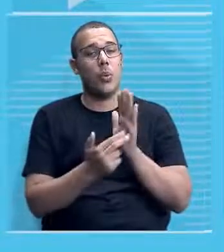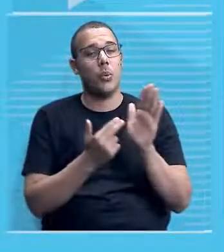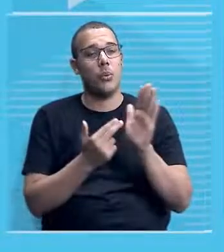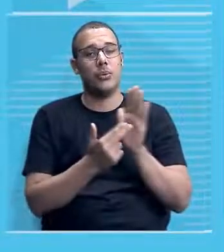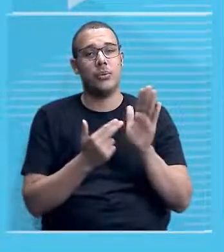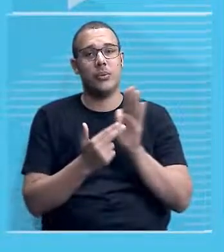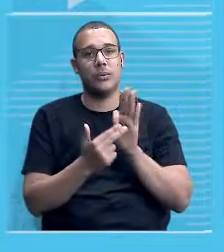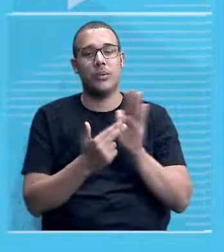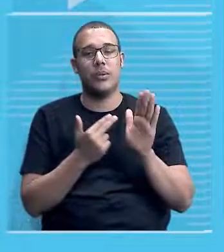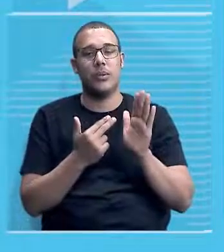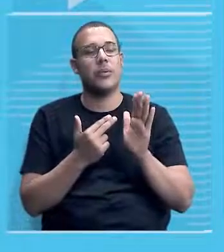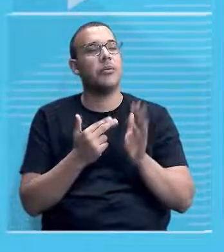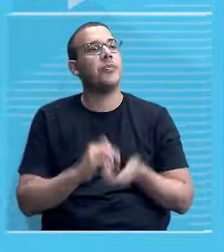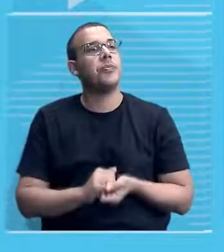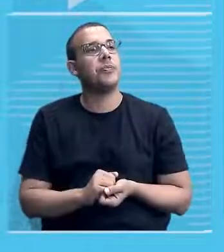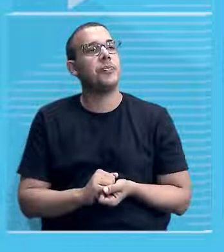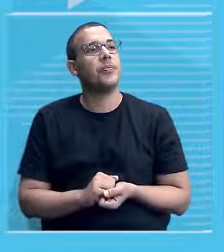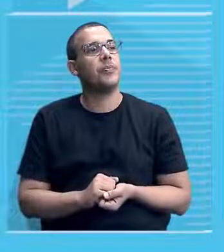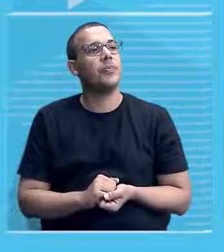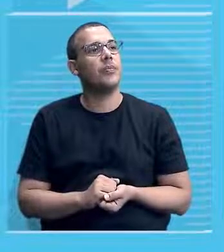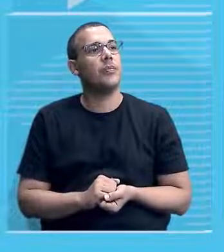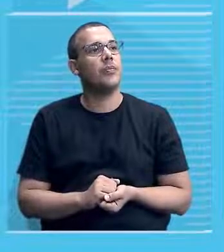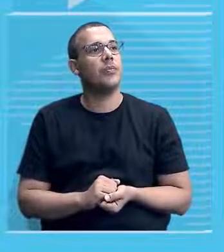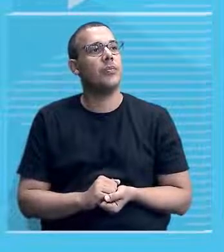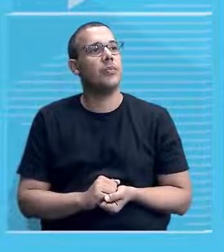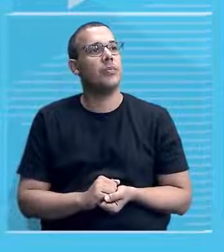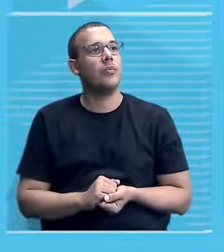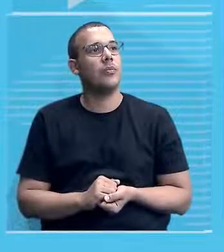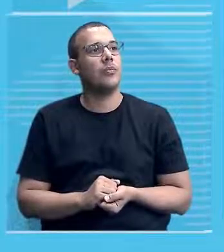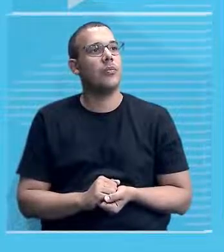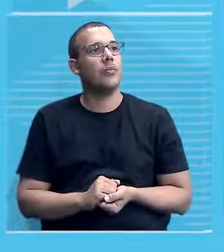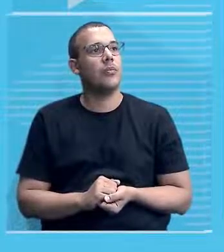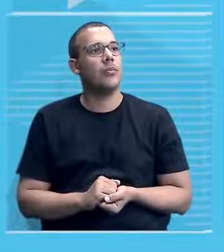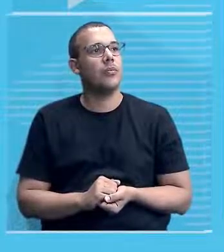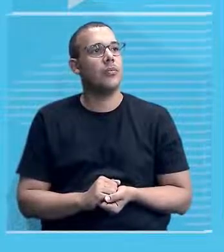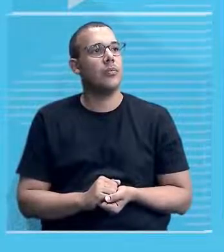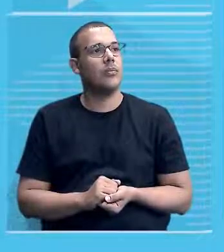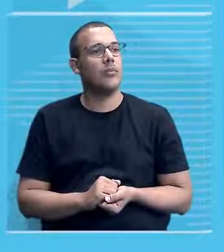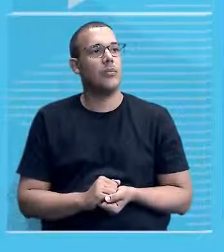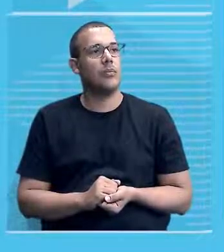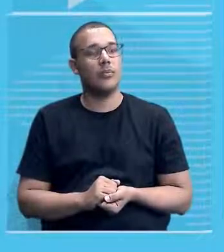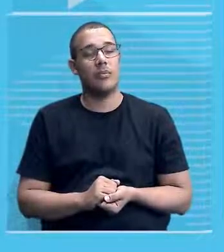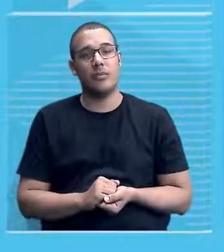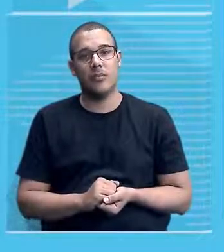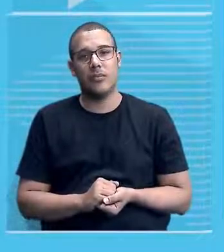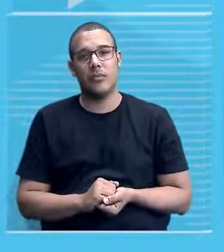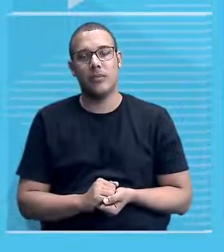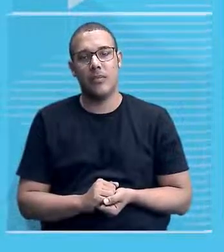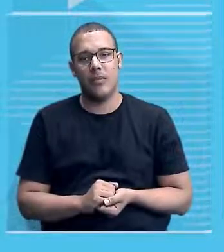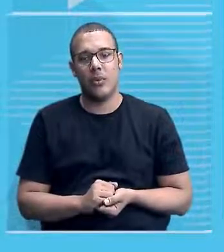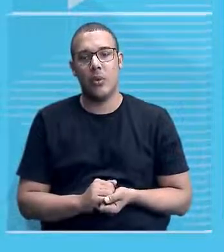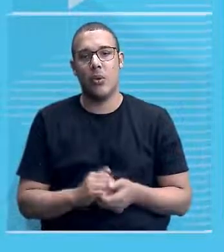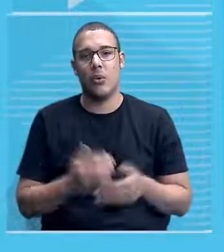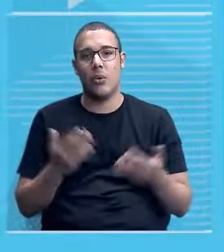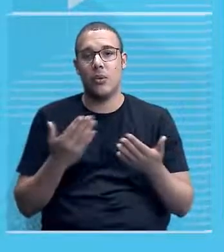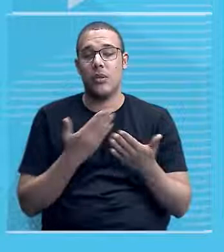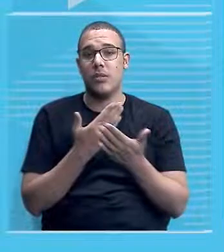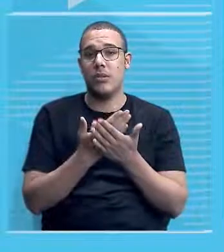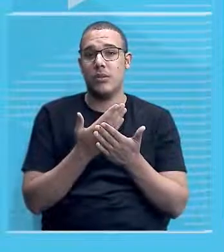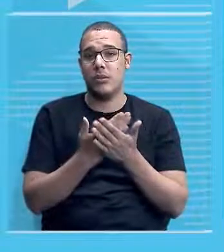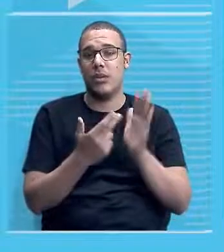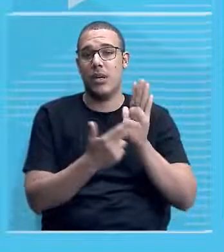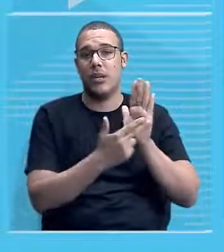Cláudio Manoel da Costa o nosso convidado de hoje né